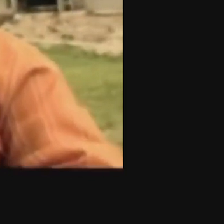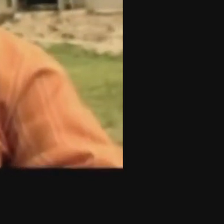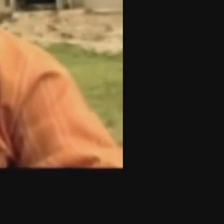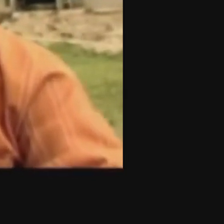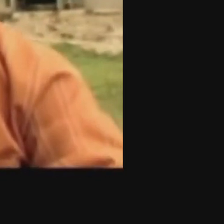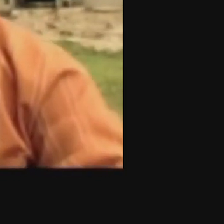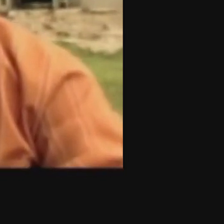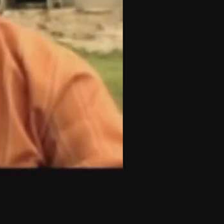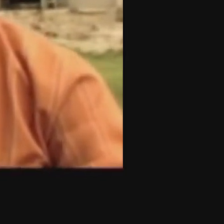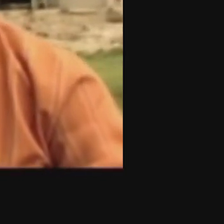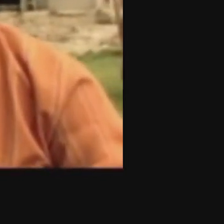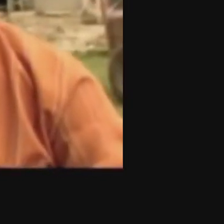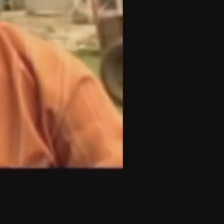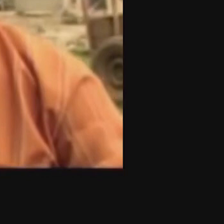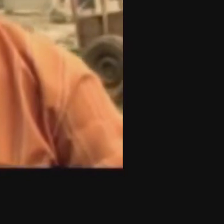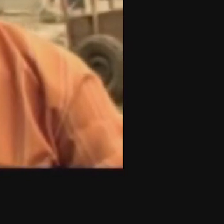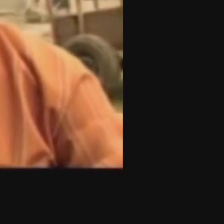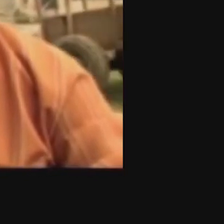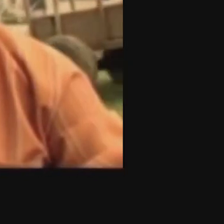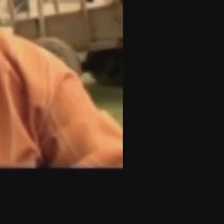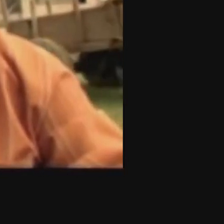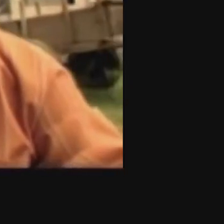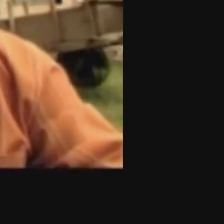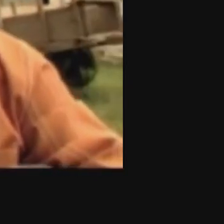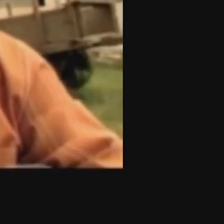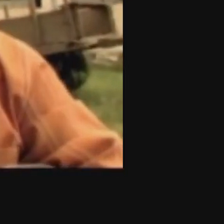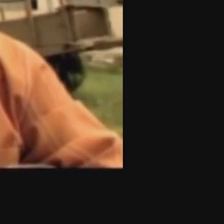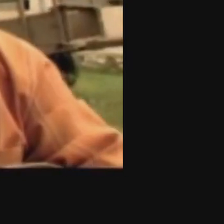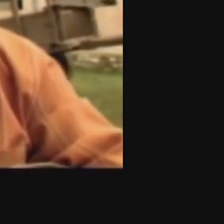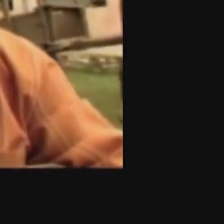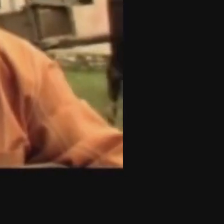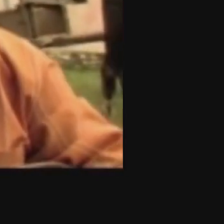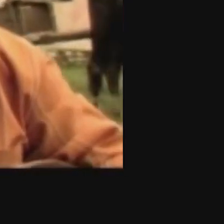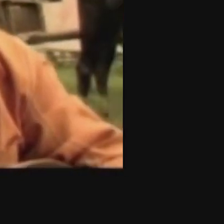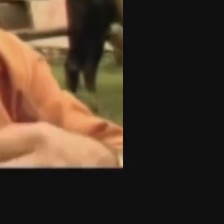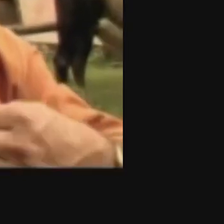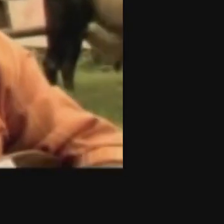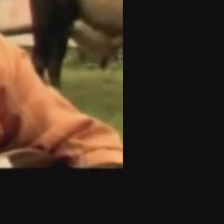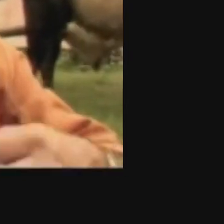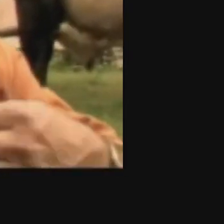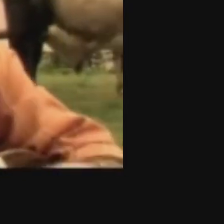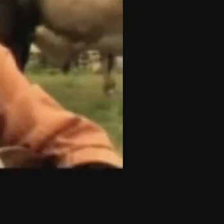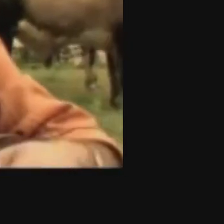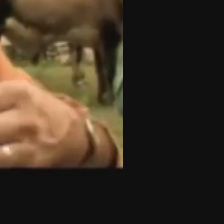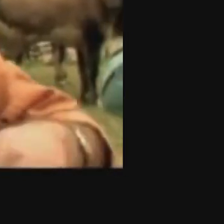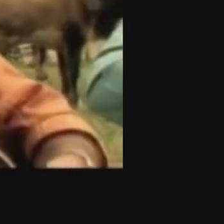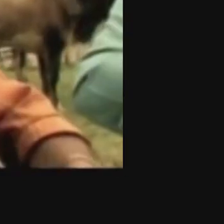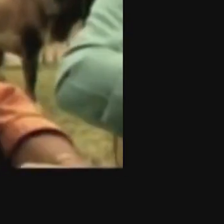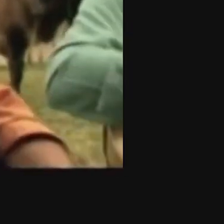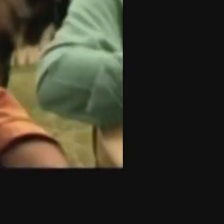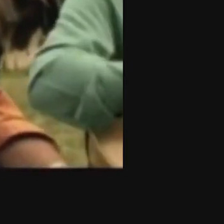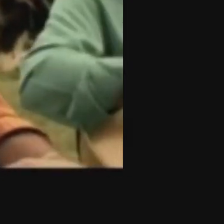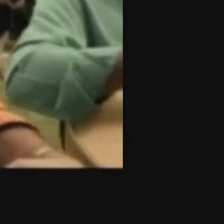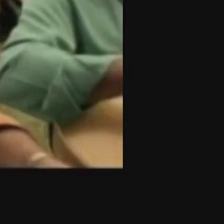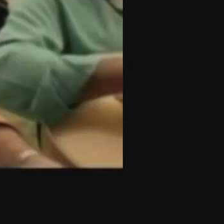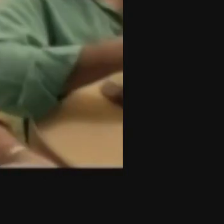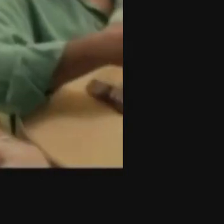sem escola. Imagem que a gente amarra com 10 cordas de viola.